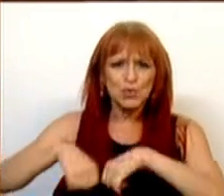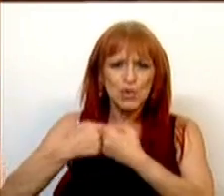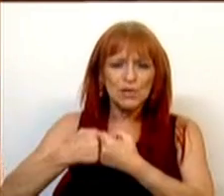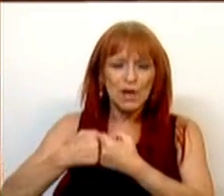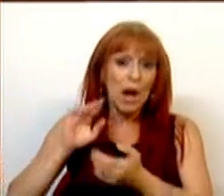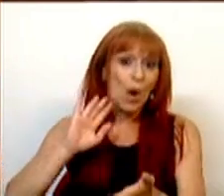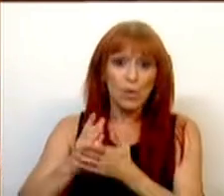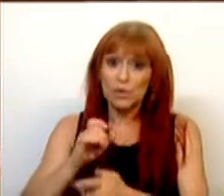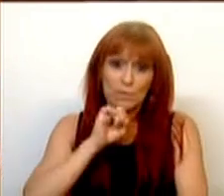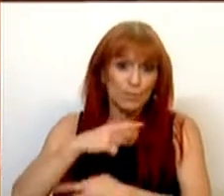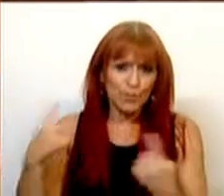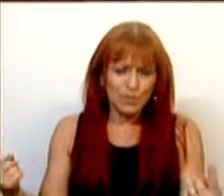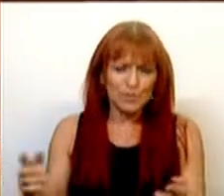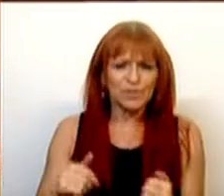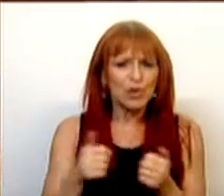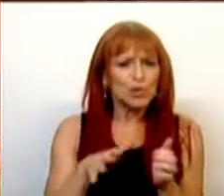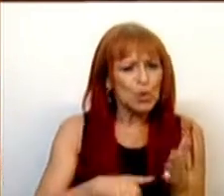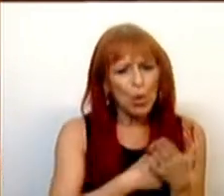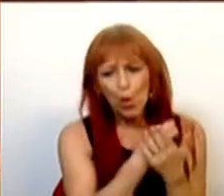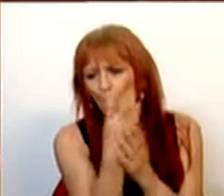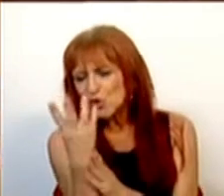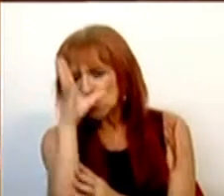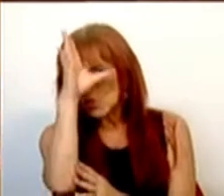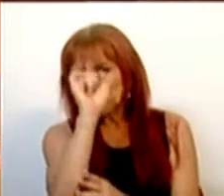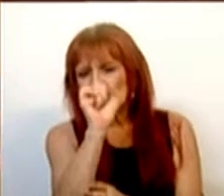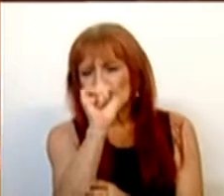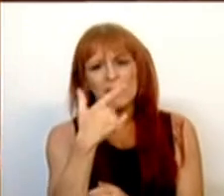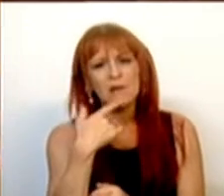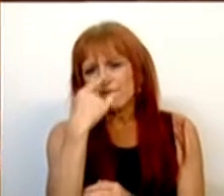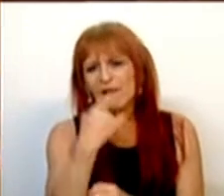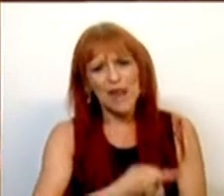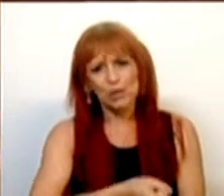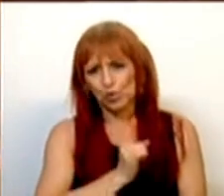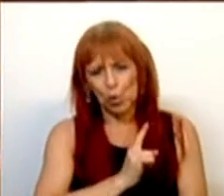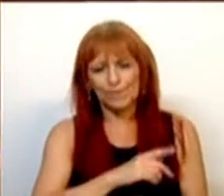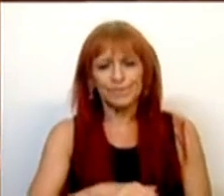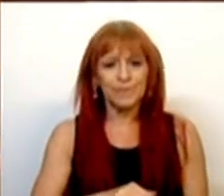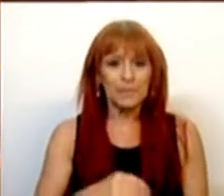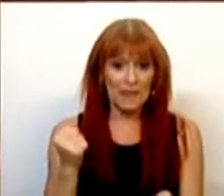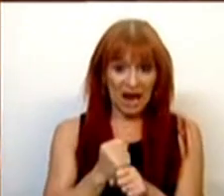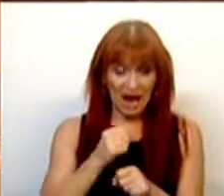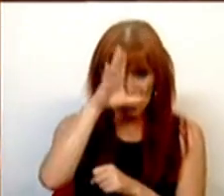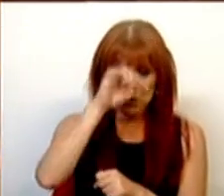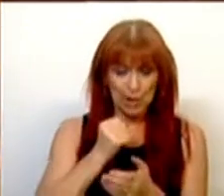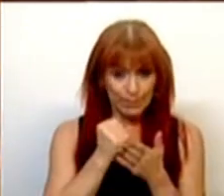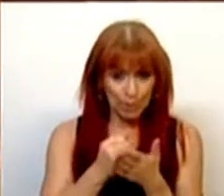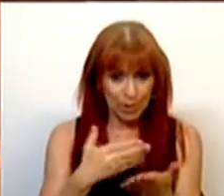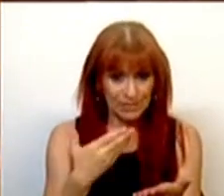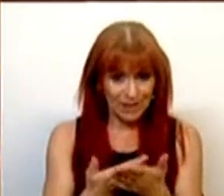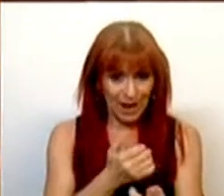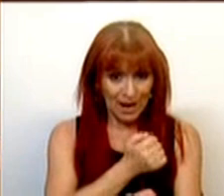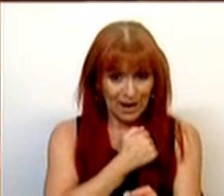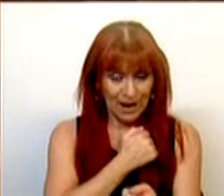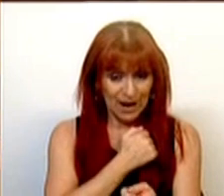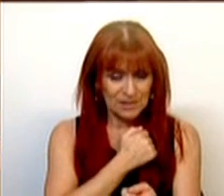é o último recurso. A todos eles, o Estado não falhará. A ação do Estado no apoio à